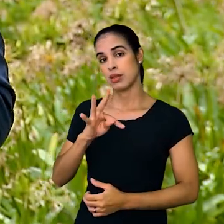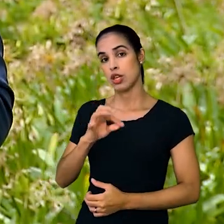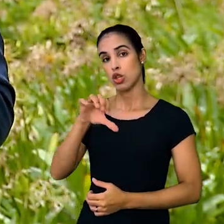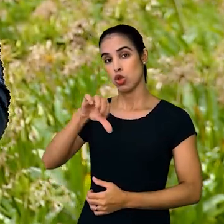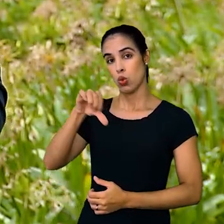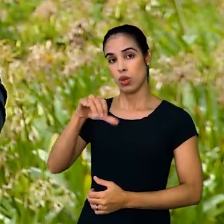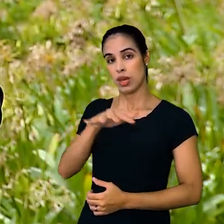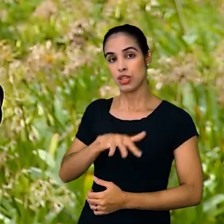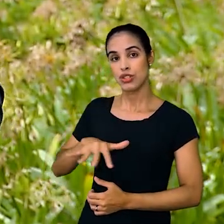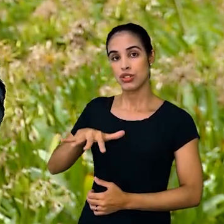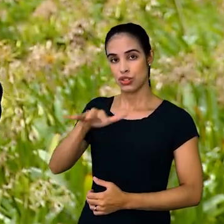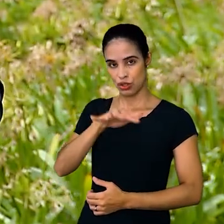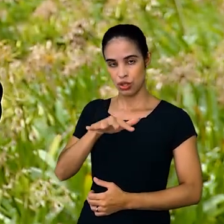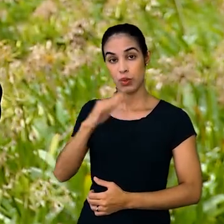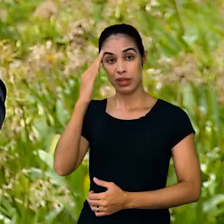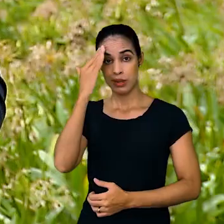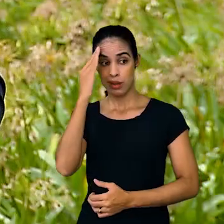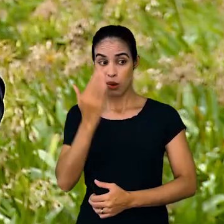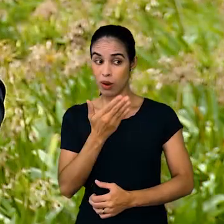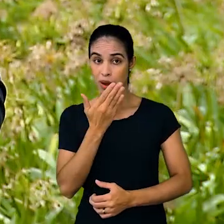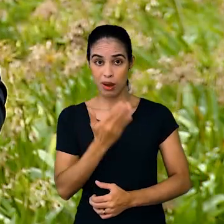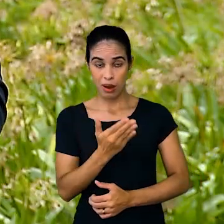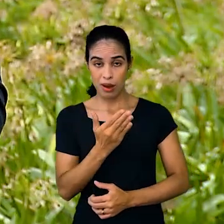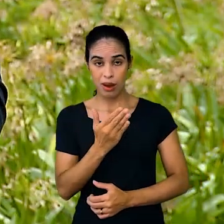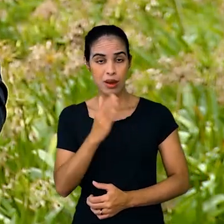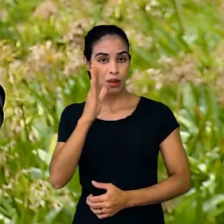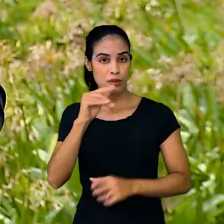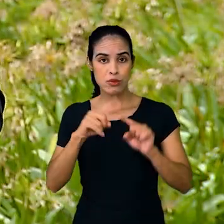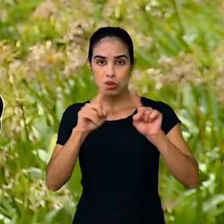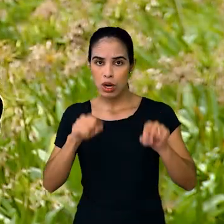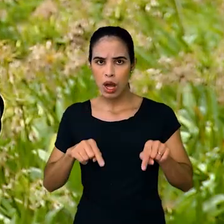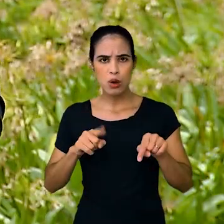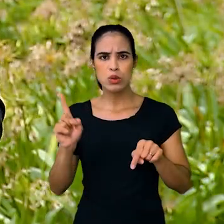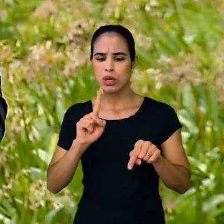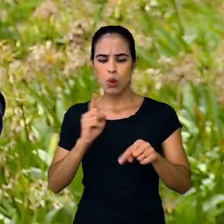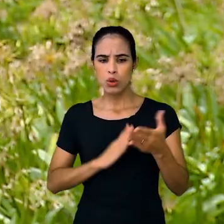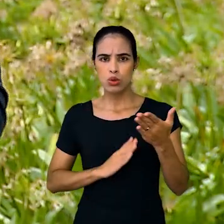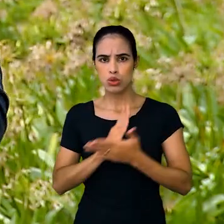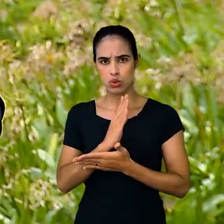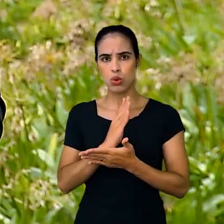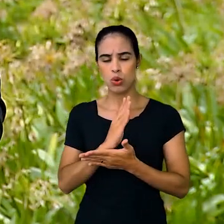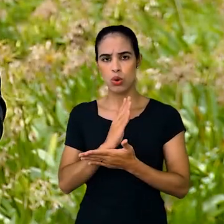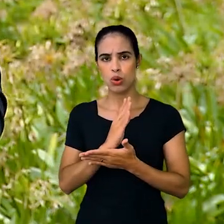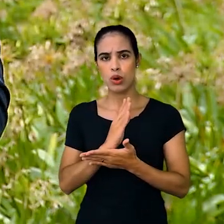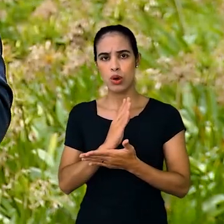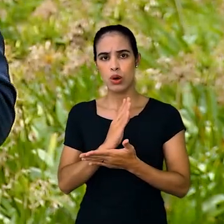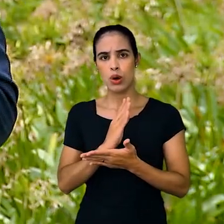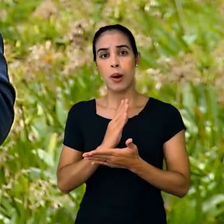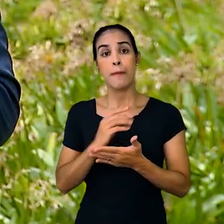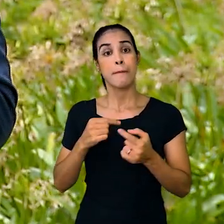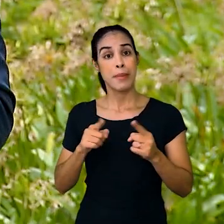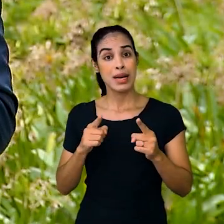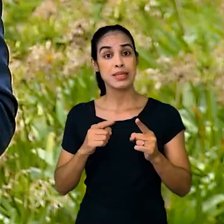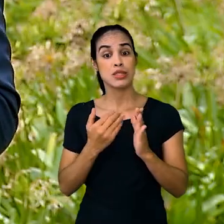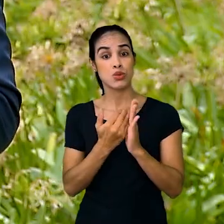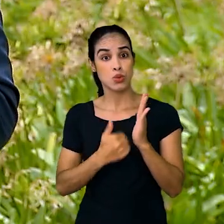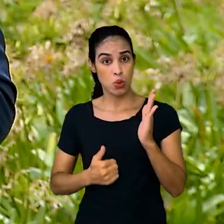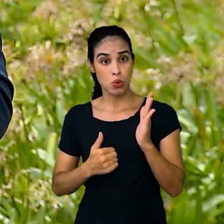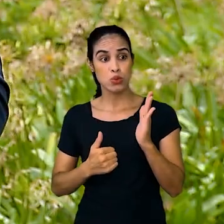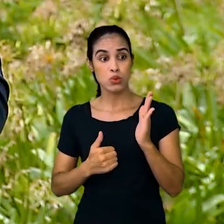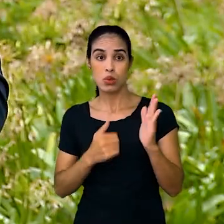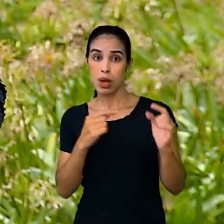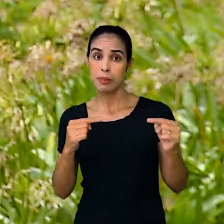9ª Região entendeu que mesmo o trabalhador não tendo autorizado a dedução no contra-cheque, o desconto foi favorável a ele. Além disso,